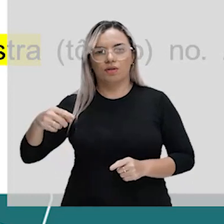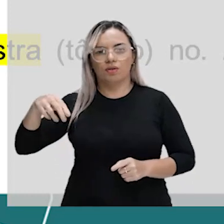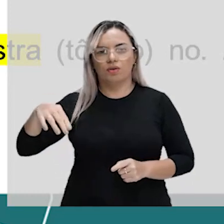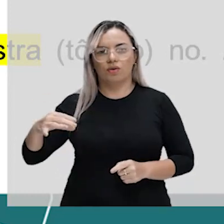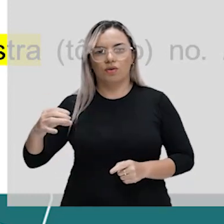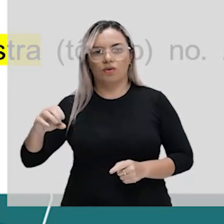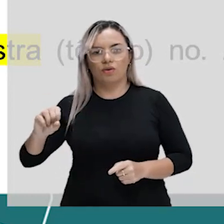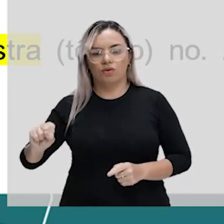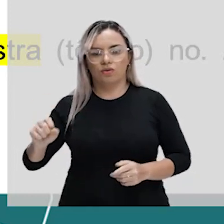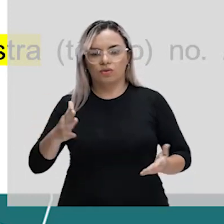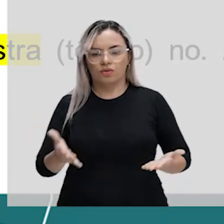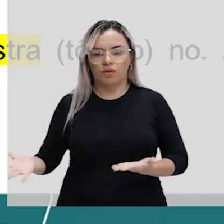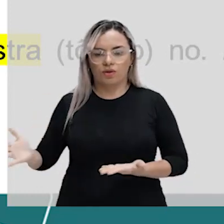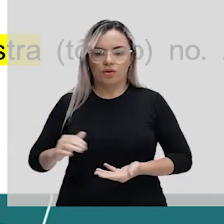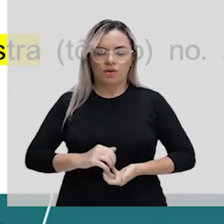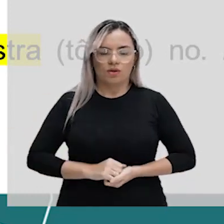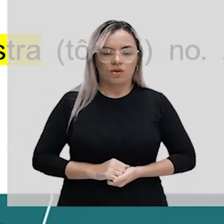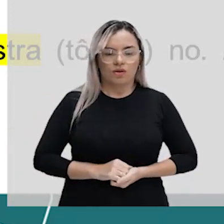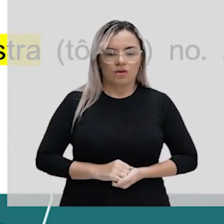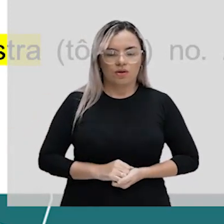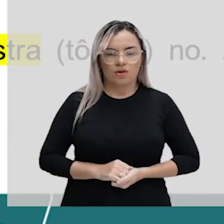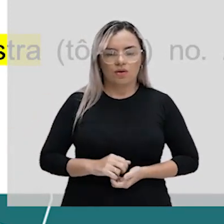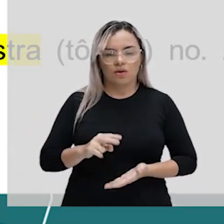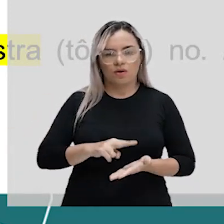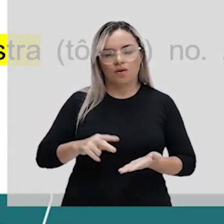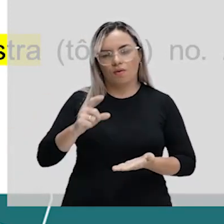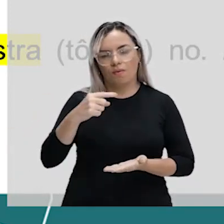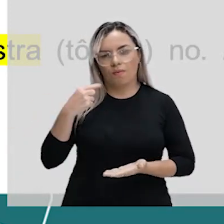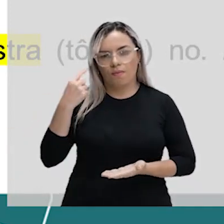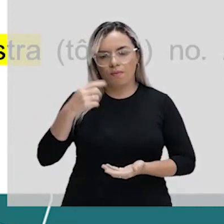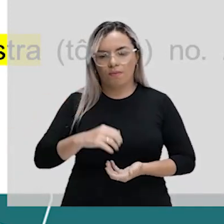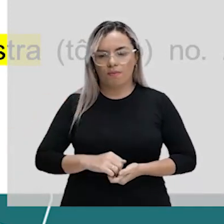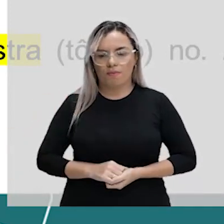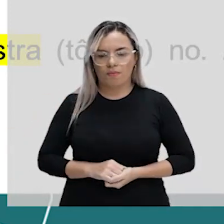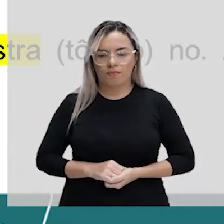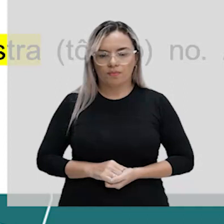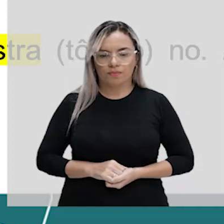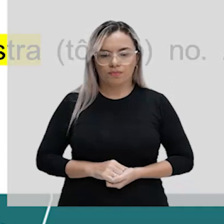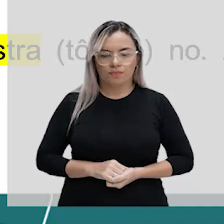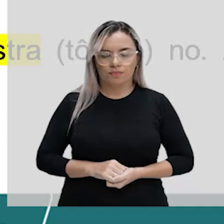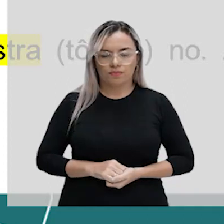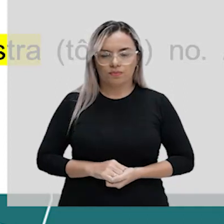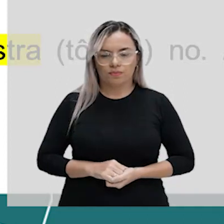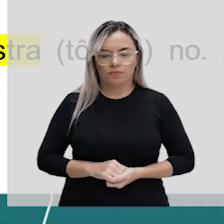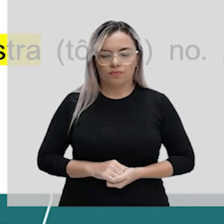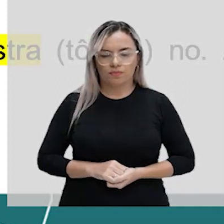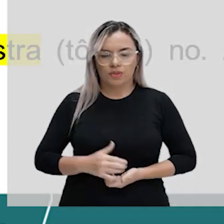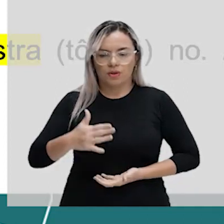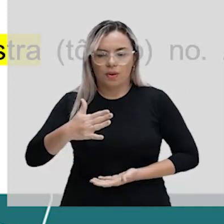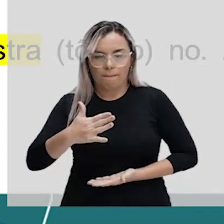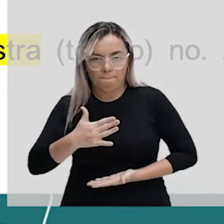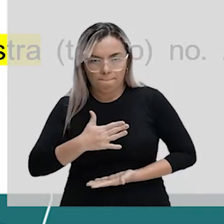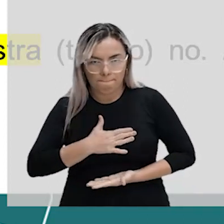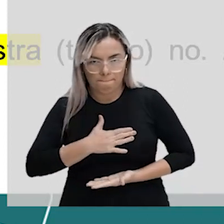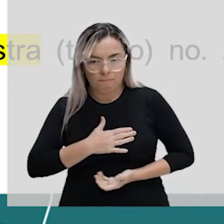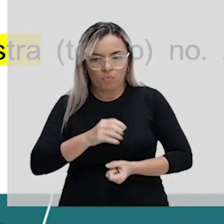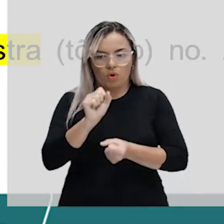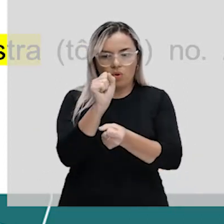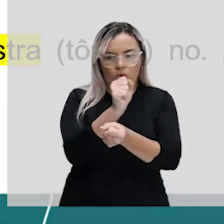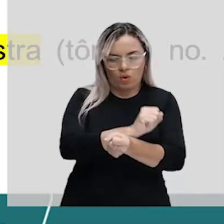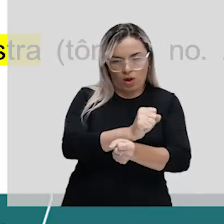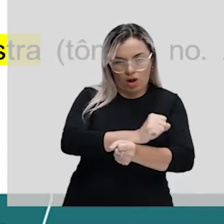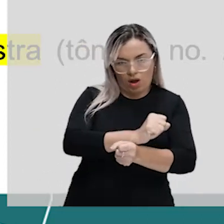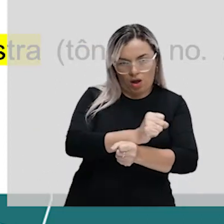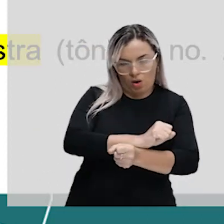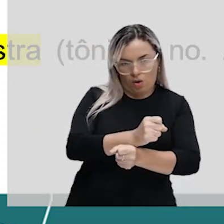es rojo, tá? El mío es amarillo. Meu carro é vermelho. E a outra